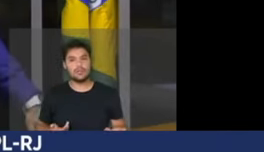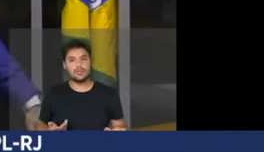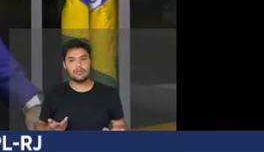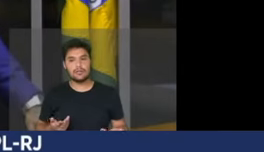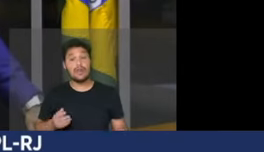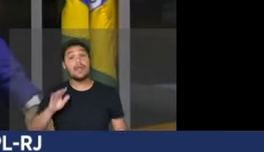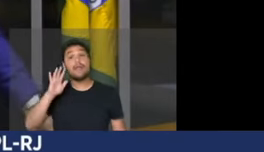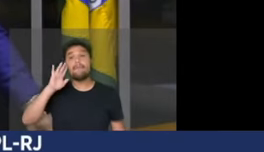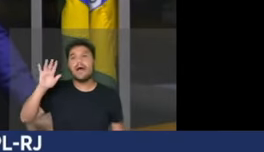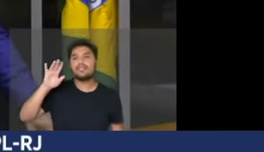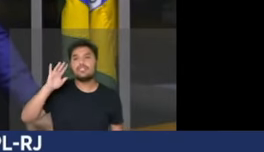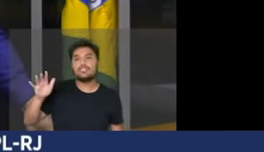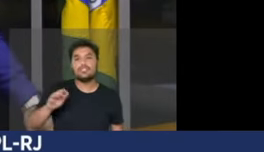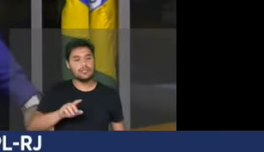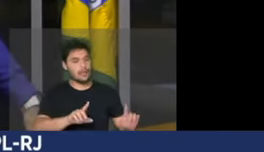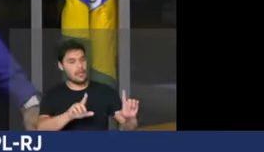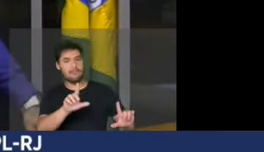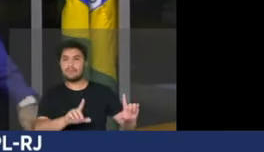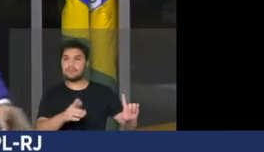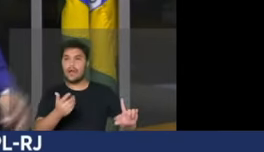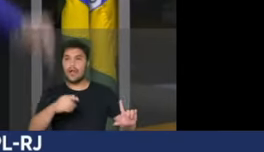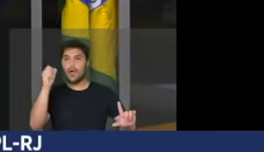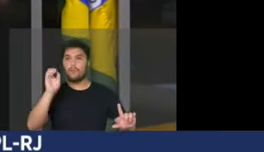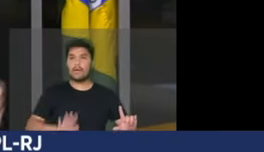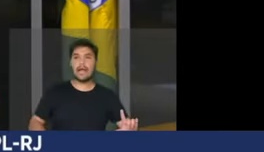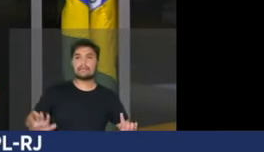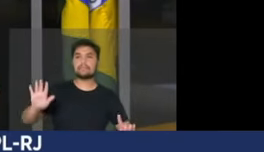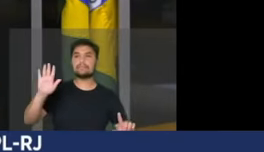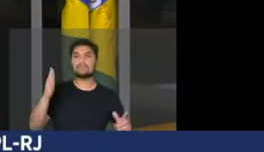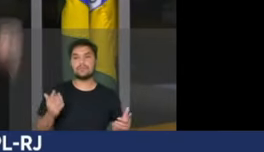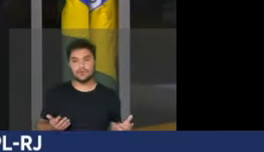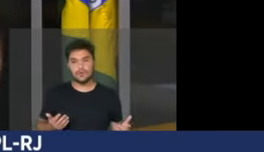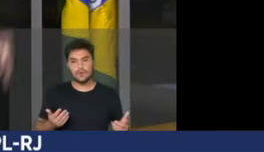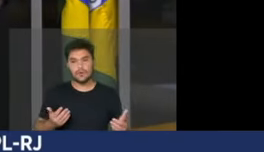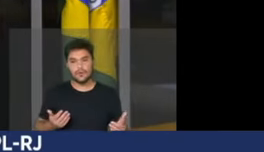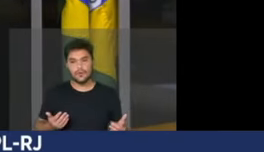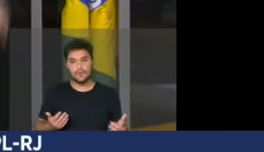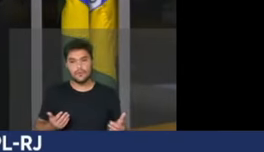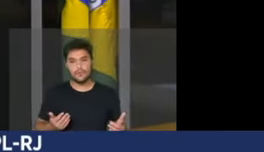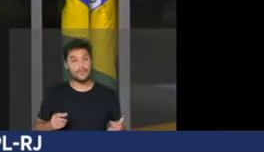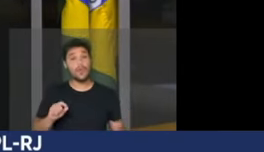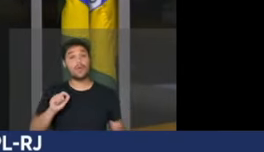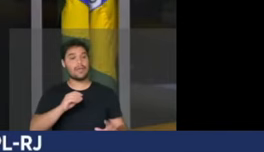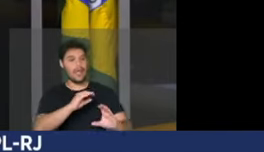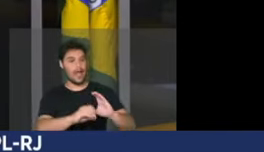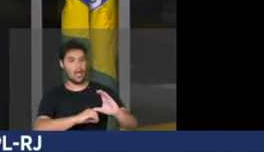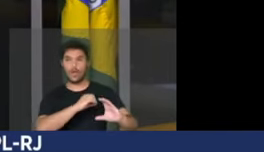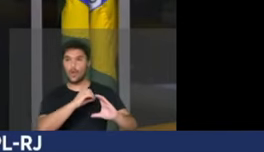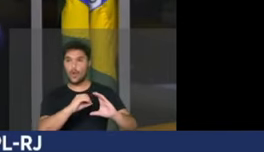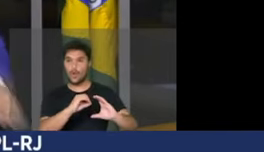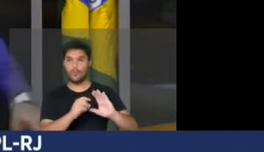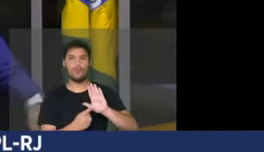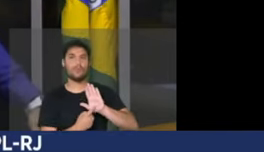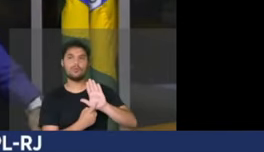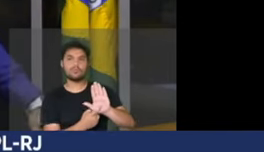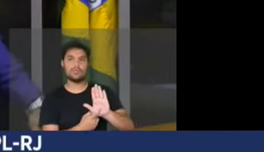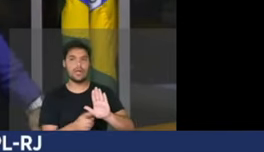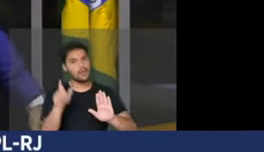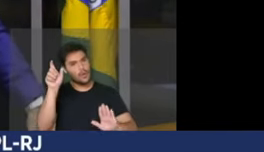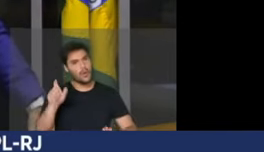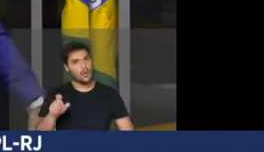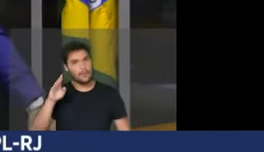Imagina o que estaria acontecendo no Brasil. Imagina o que a Rede Globo estaria fazendo com a figura do